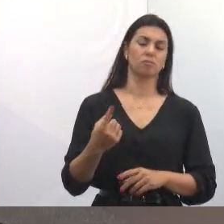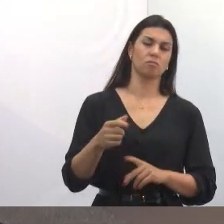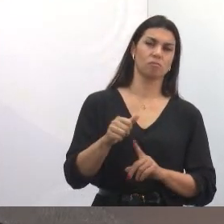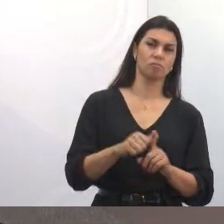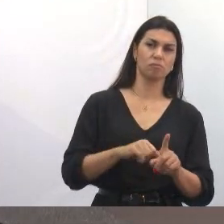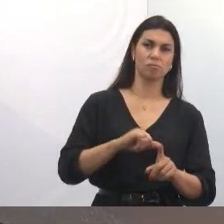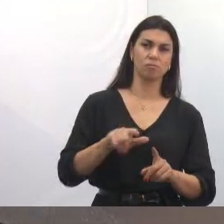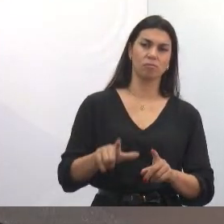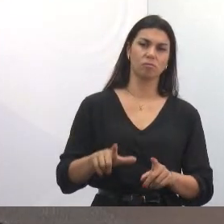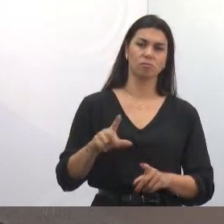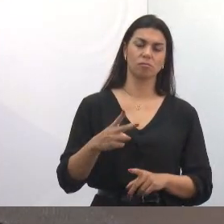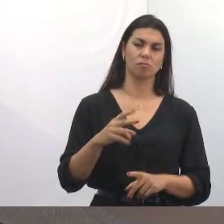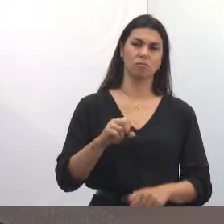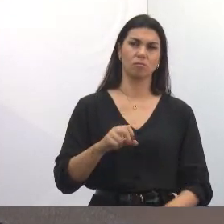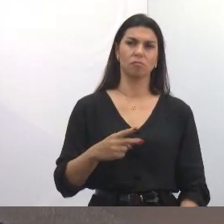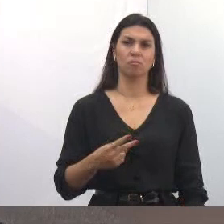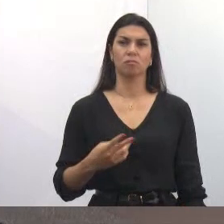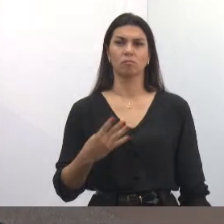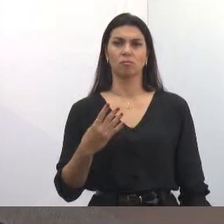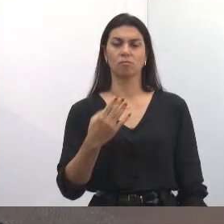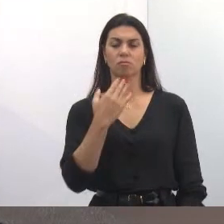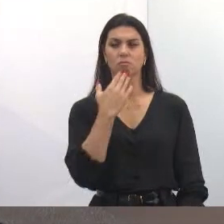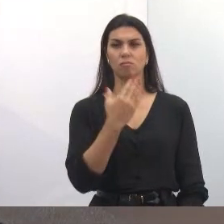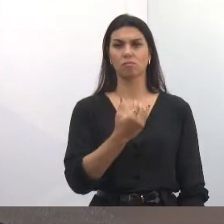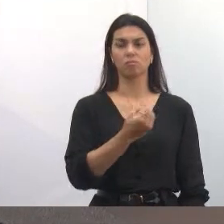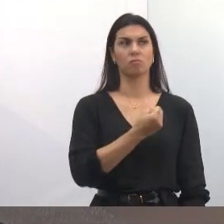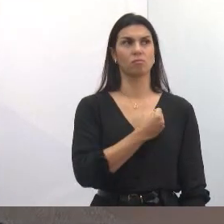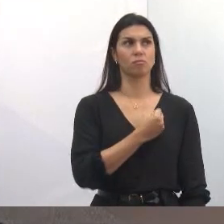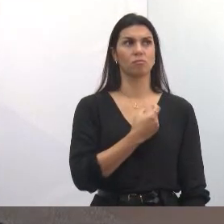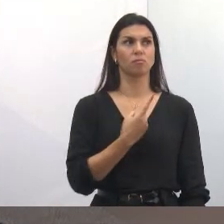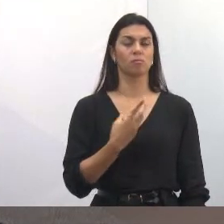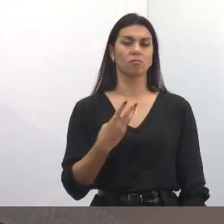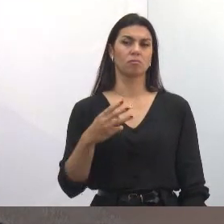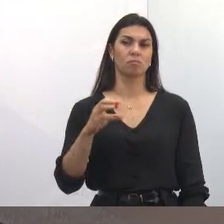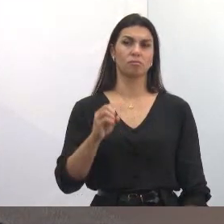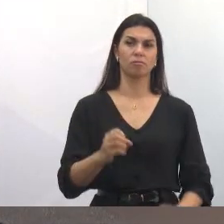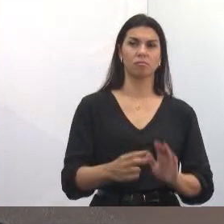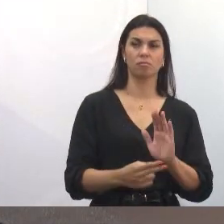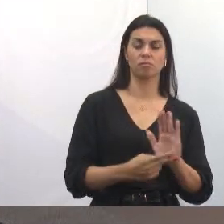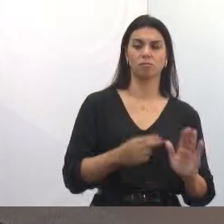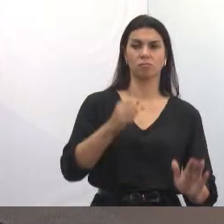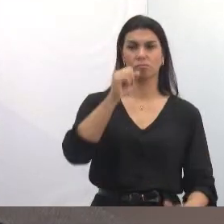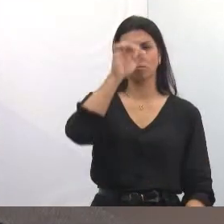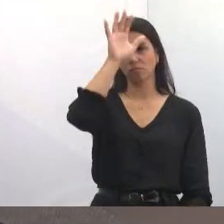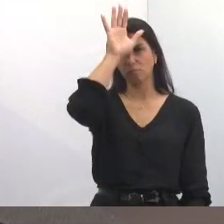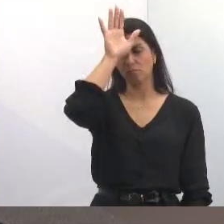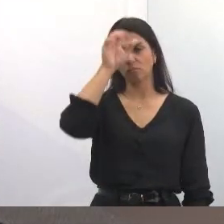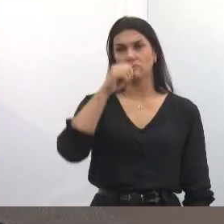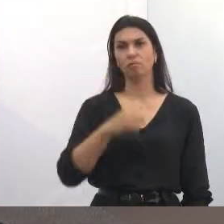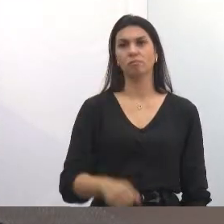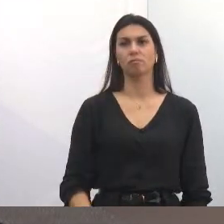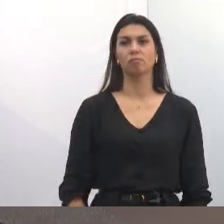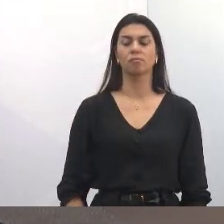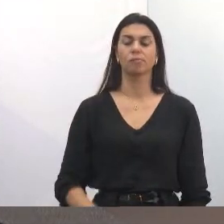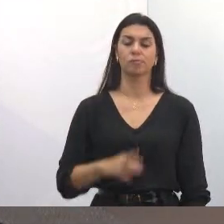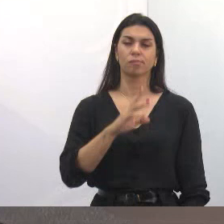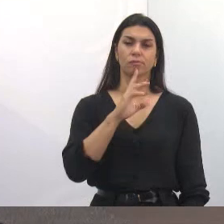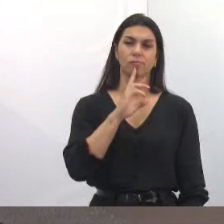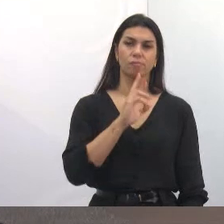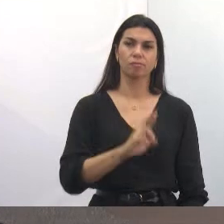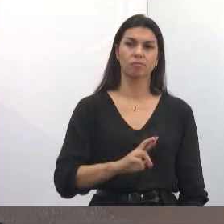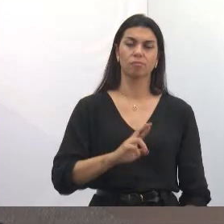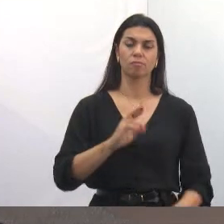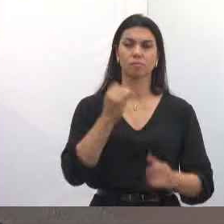2024, referente ao pedido de informação 130 de 2024, de autoria do vereador Rodrigo Salomão, venho prestar as seguintes